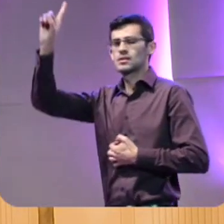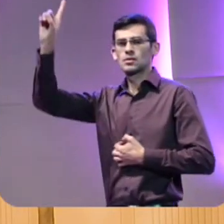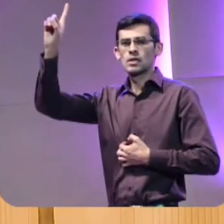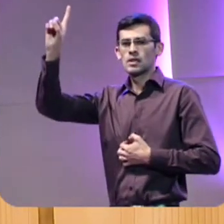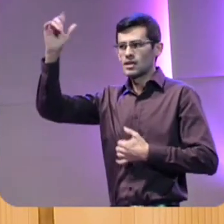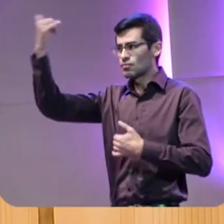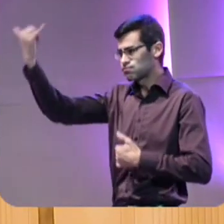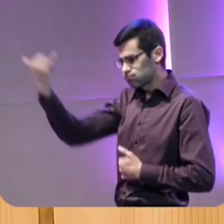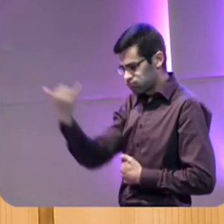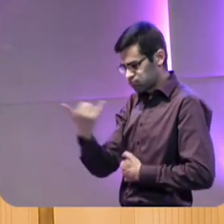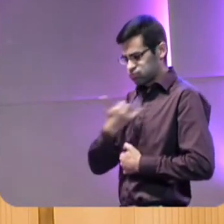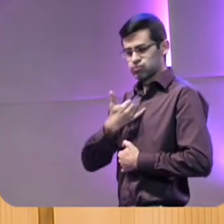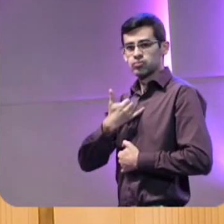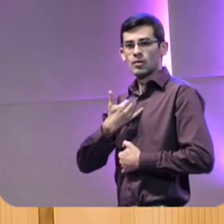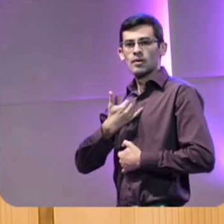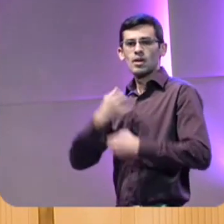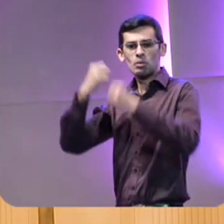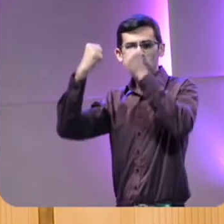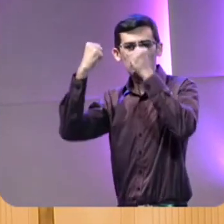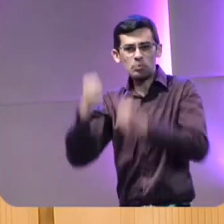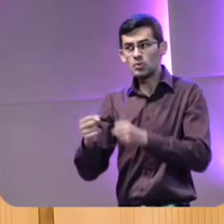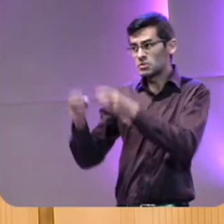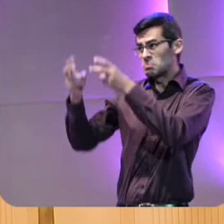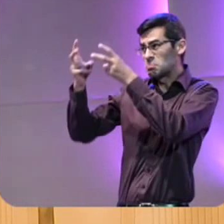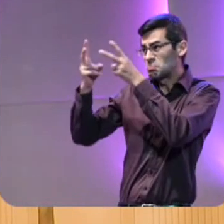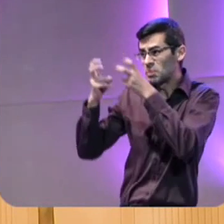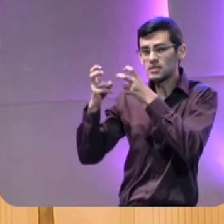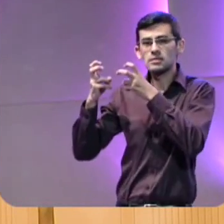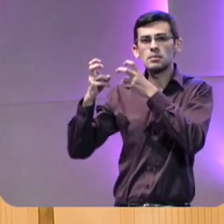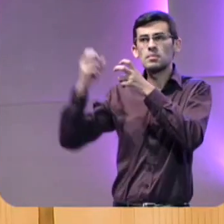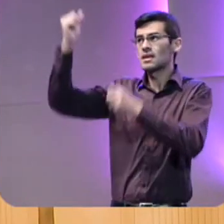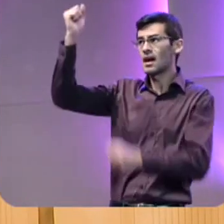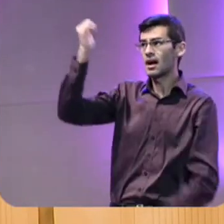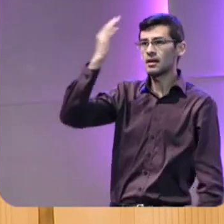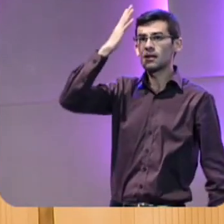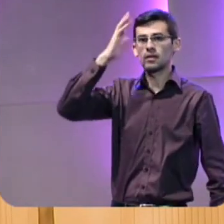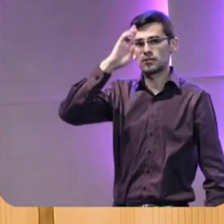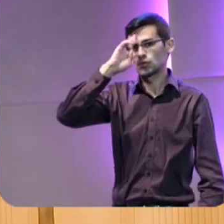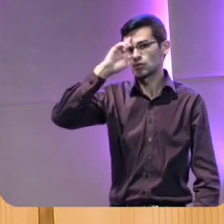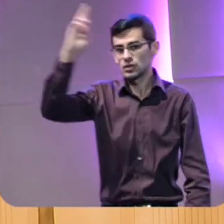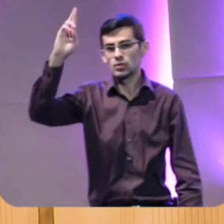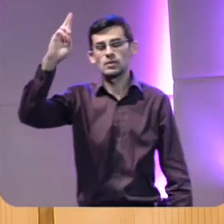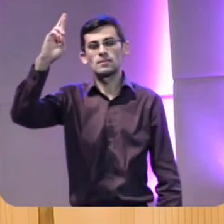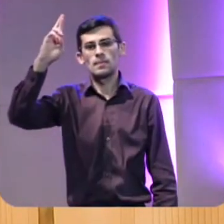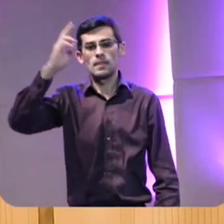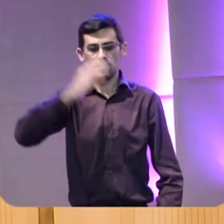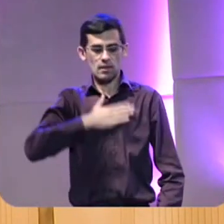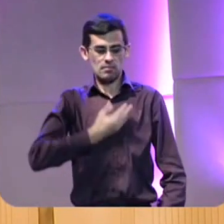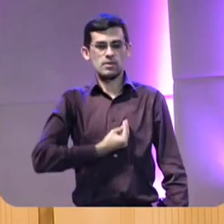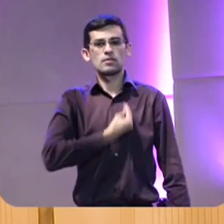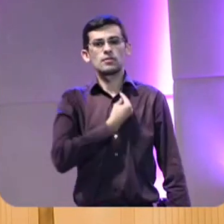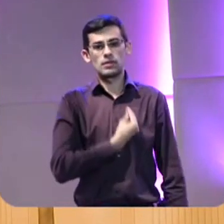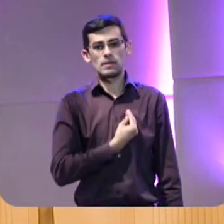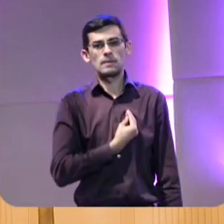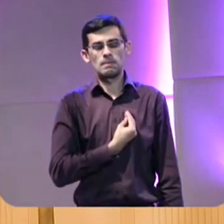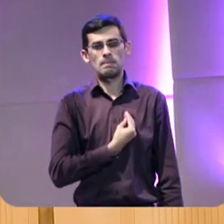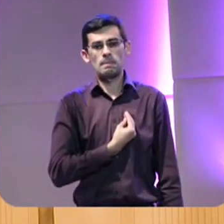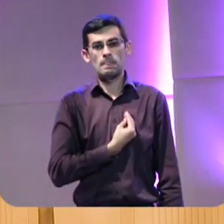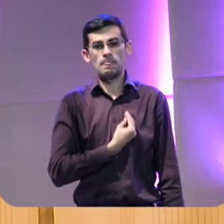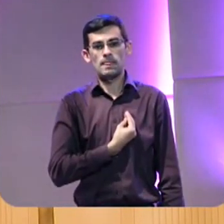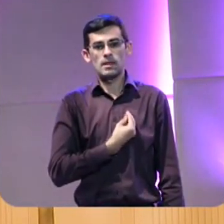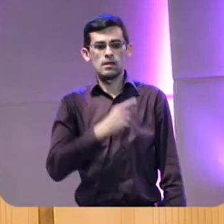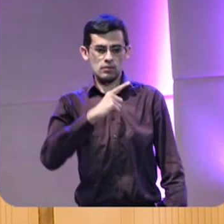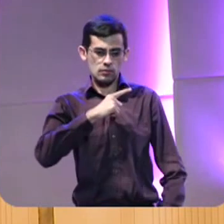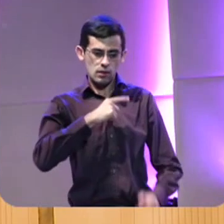eu ouvi a voz dEle, eu pude perceber a graça do Senhor Jesus na minha vida. Eu